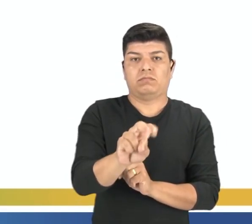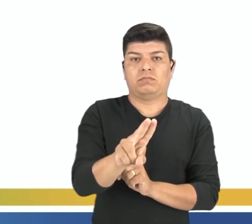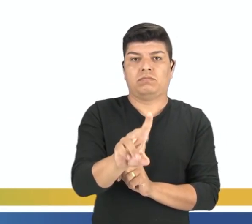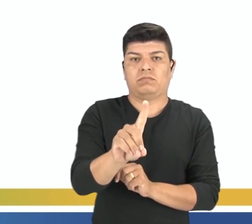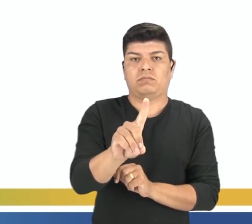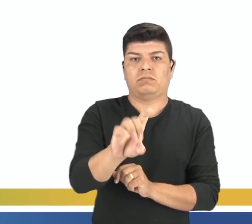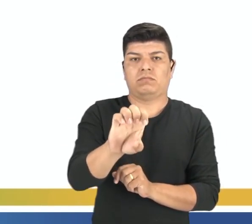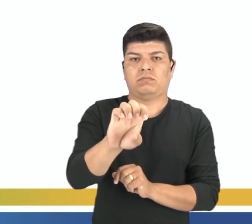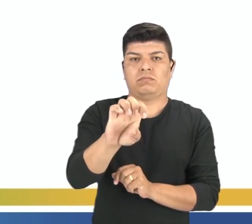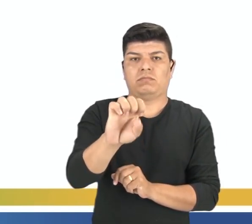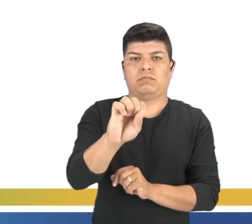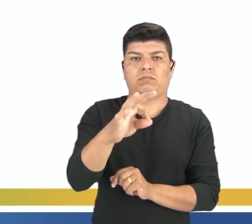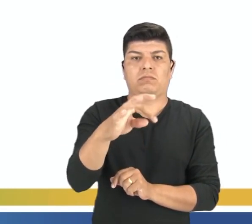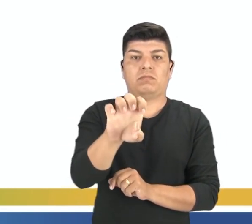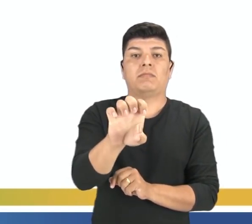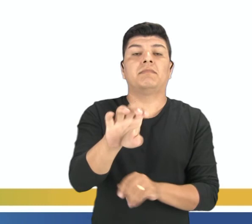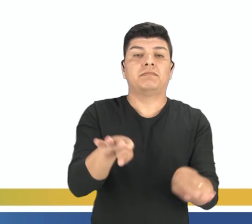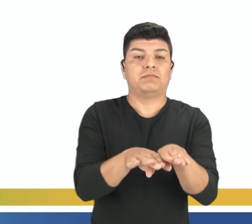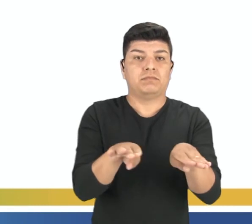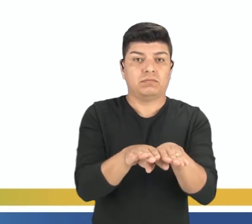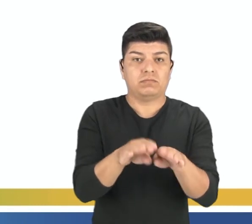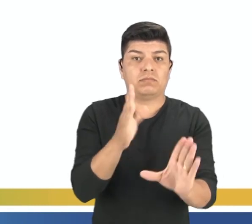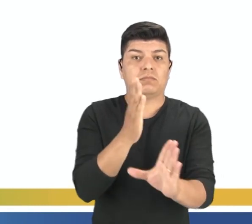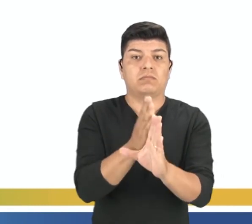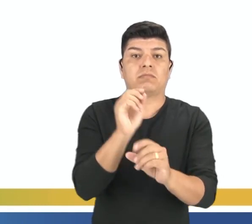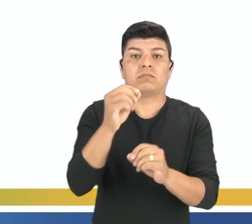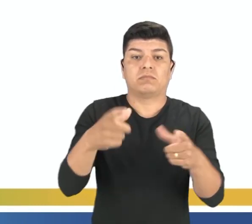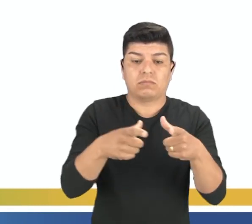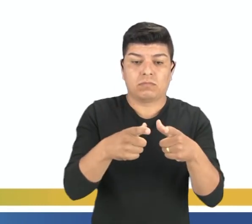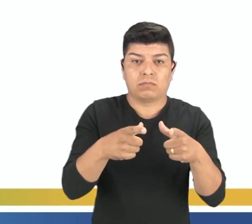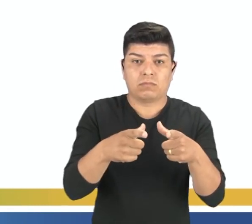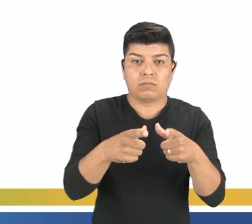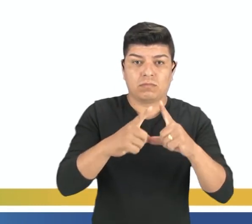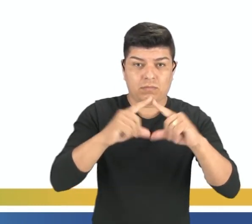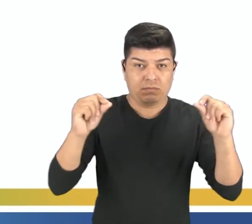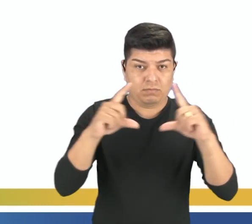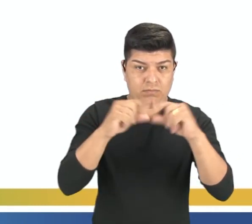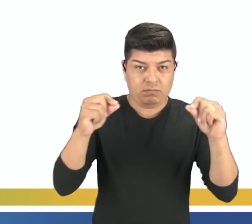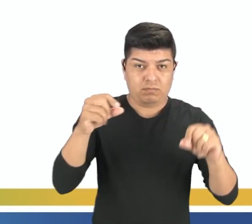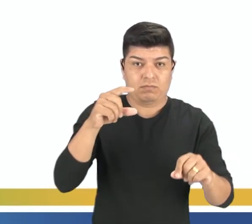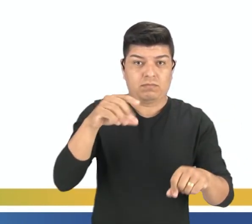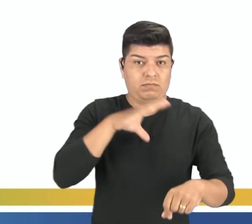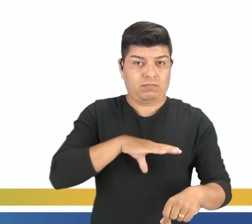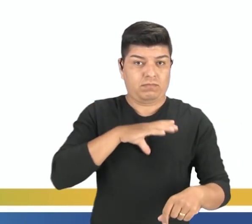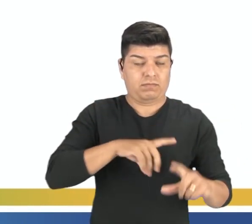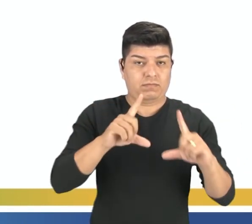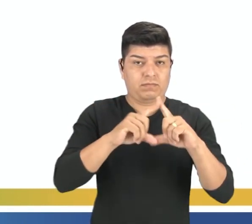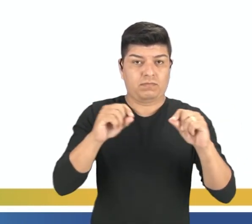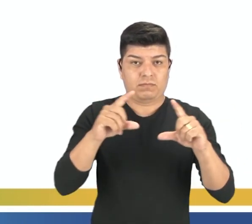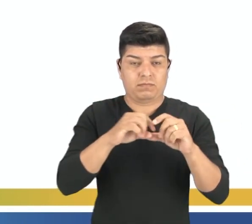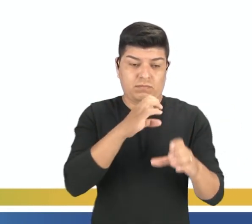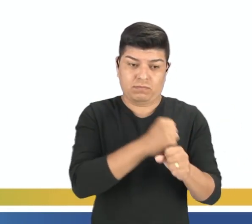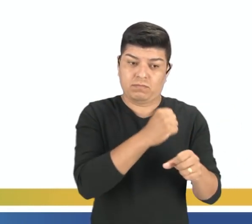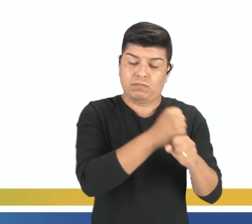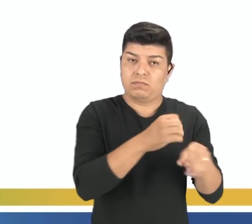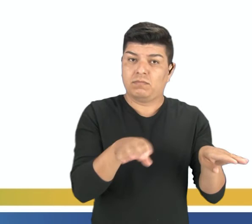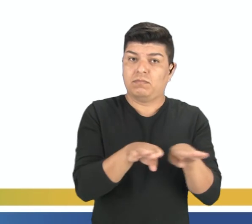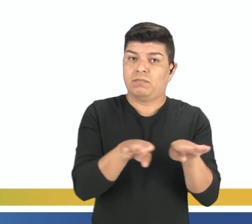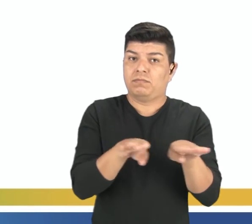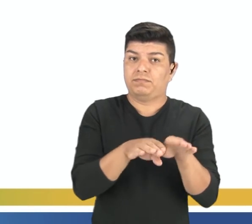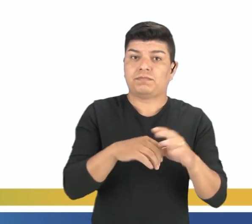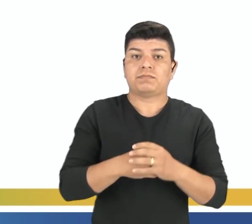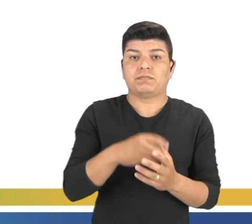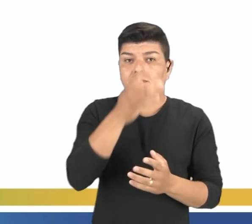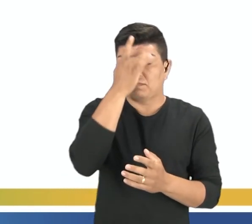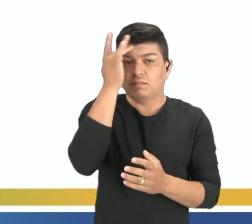Isso acontece devido à construção de Brasília, que já estava nesse período. O período em